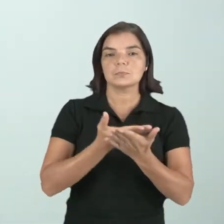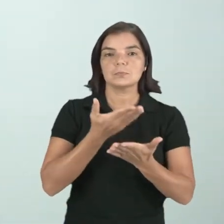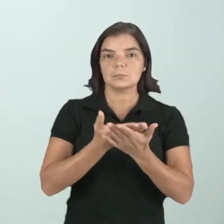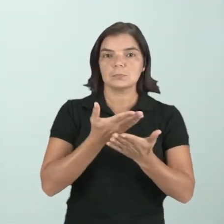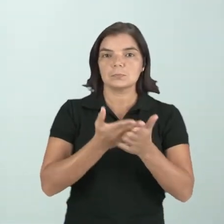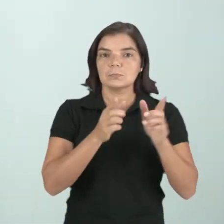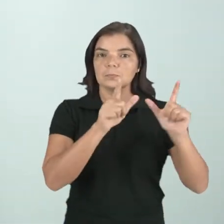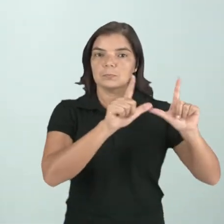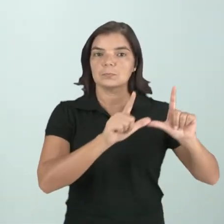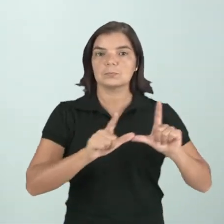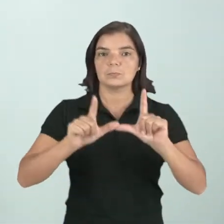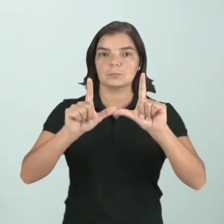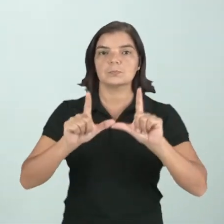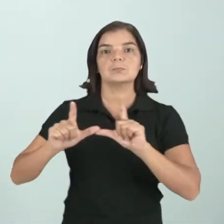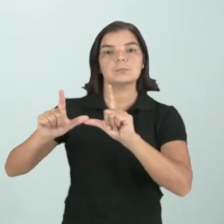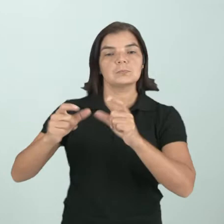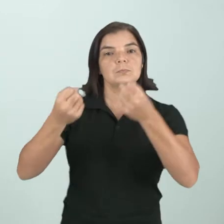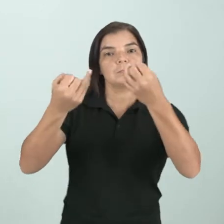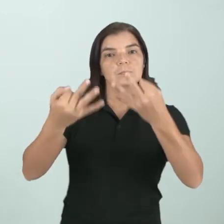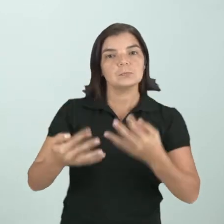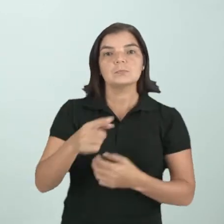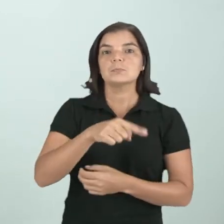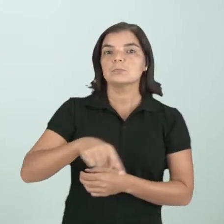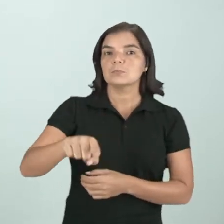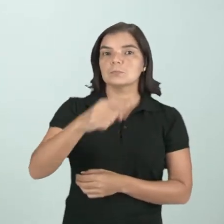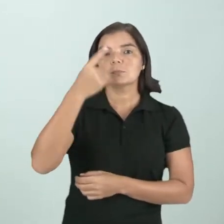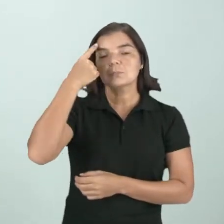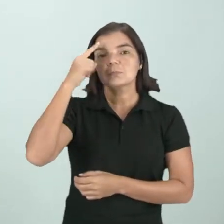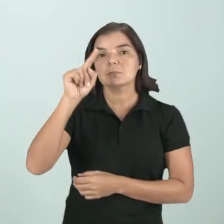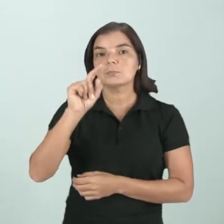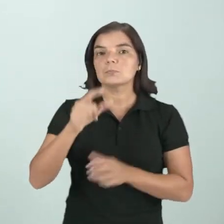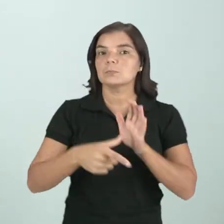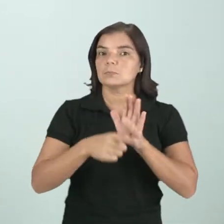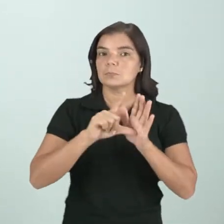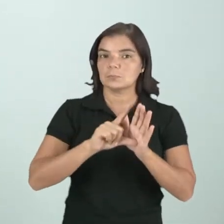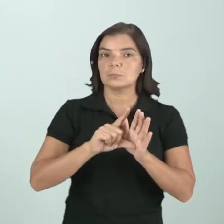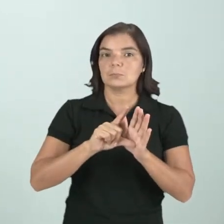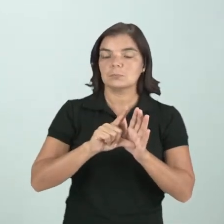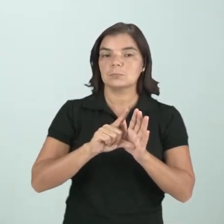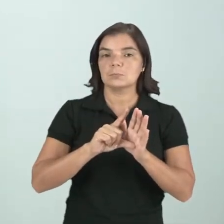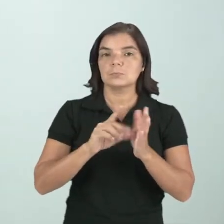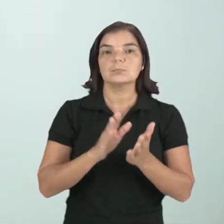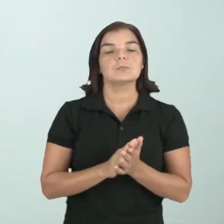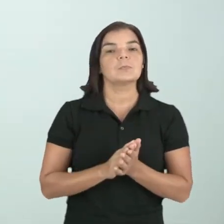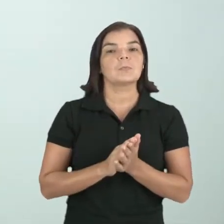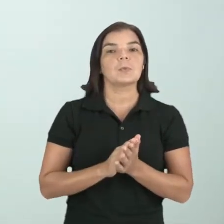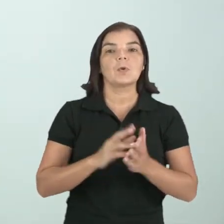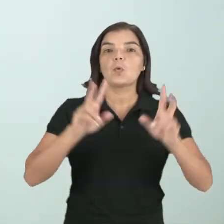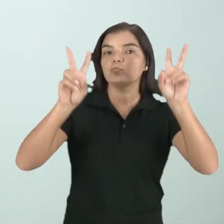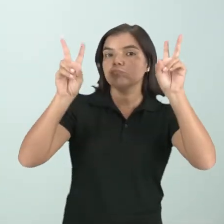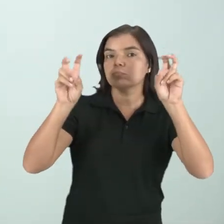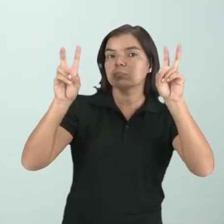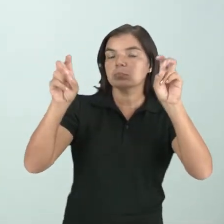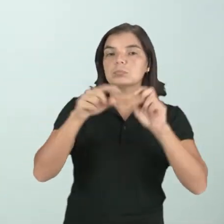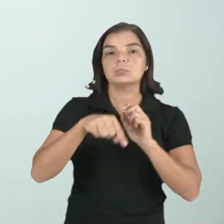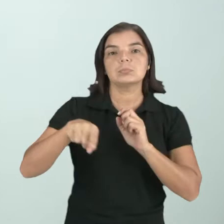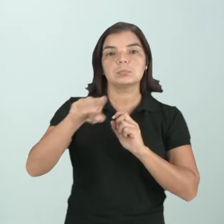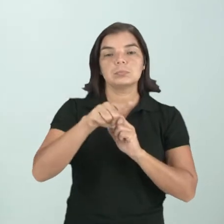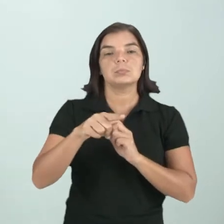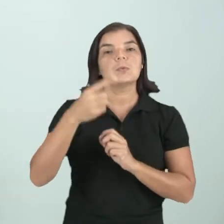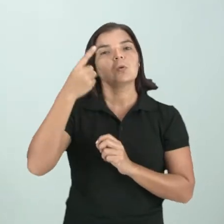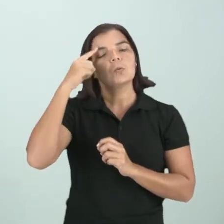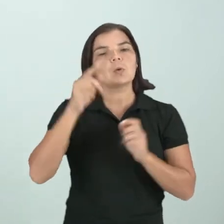de sequência, eu queria falar para você a ideia, antes de definir sequências recursivas e não recursivas, eu queria falar um pouquinho com você sobre a